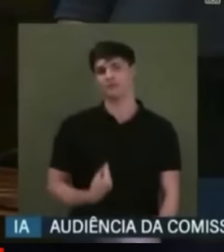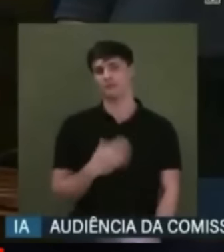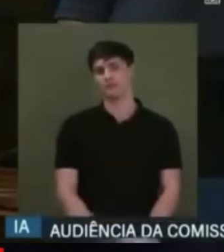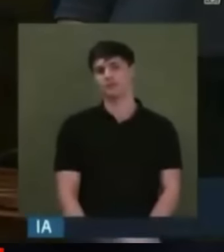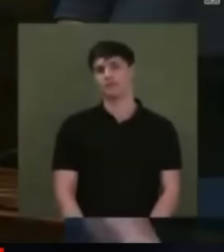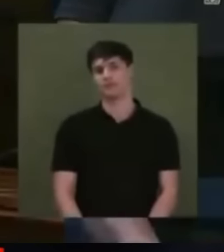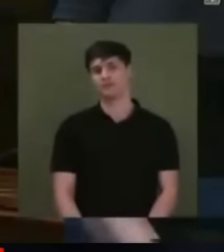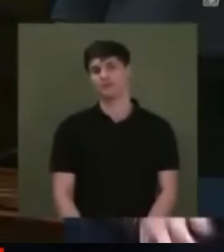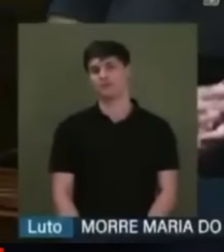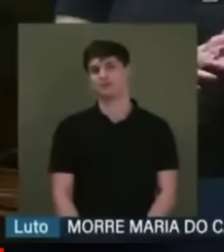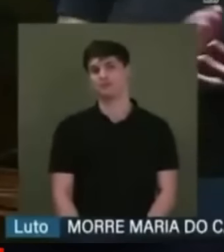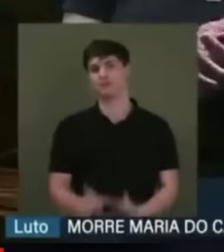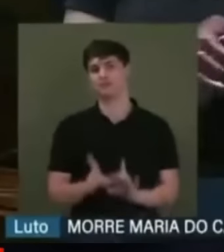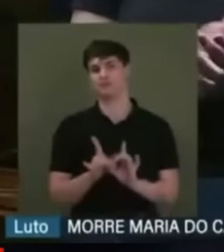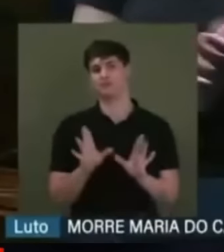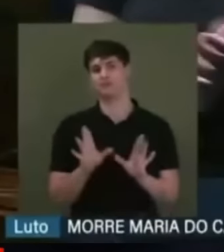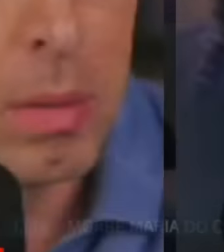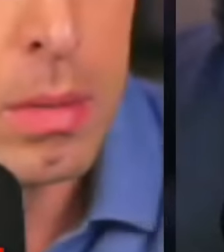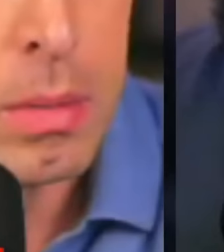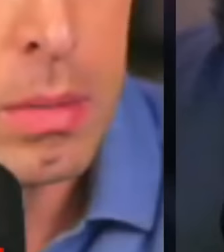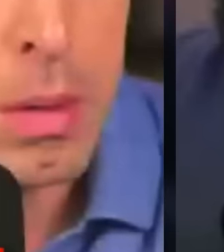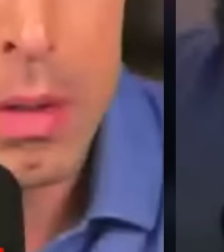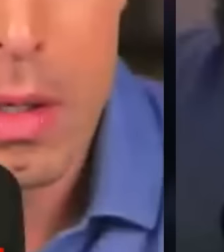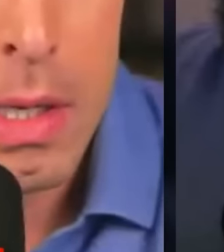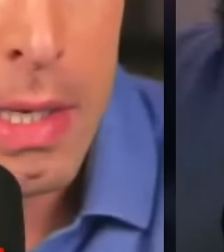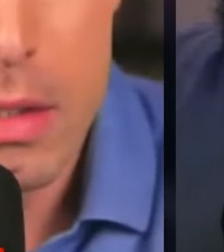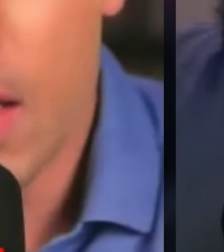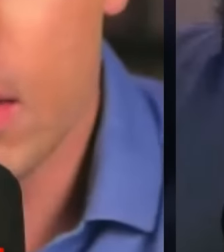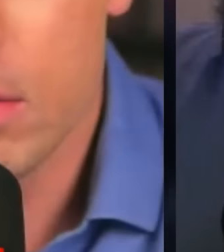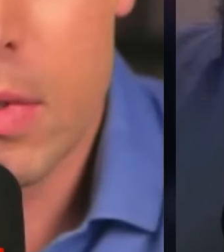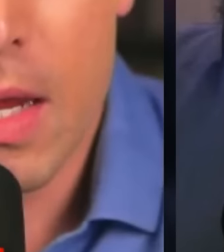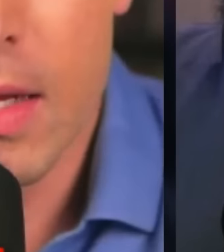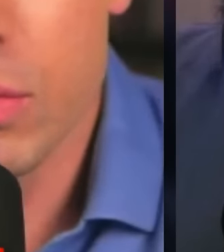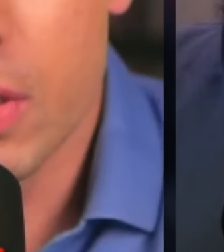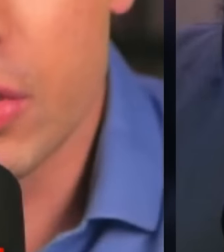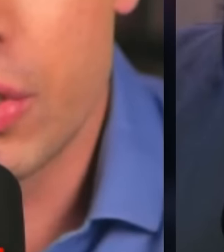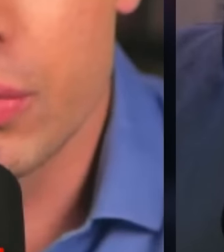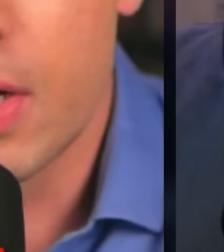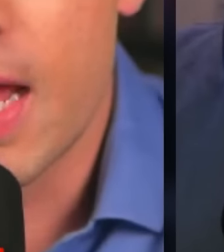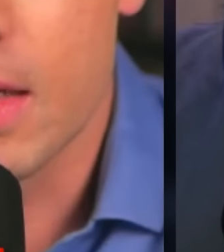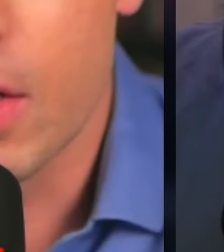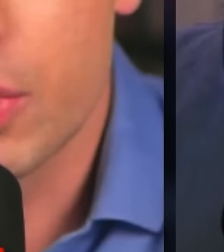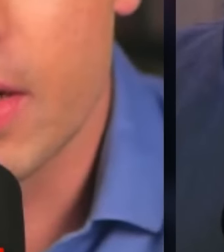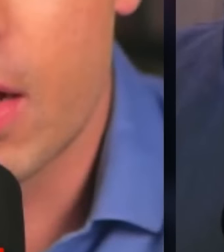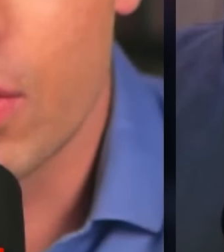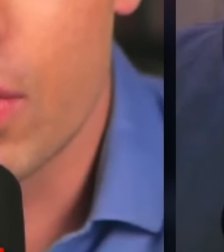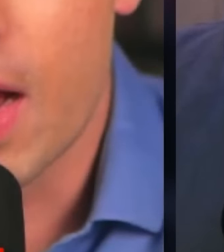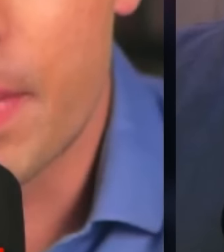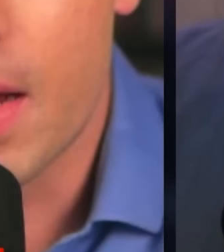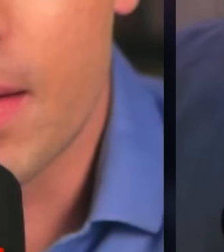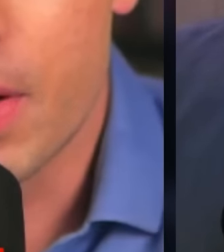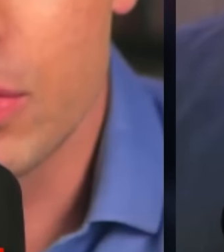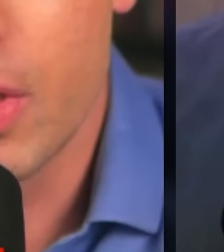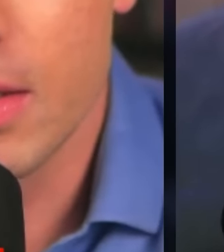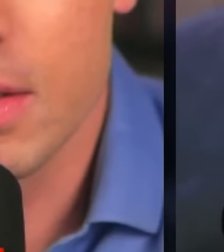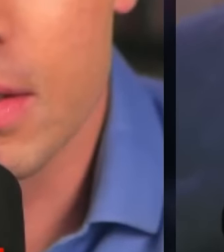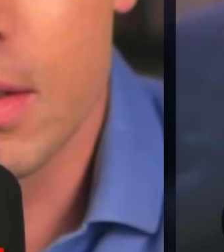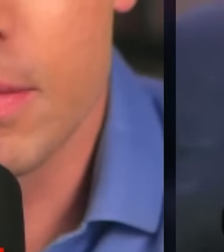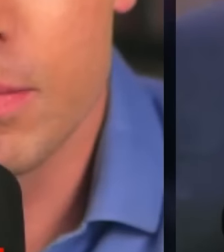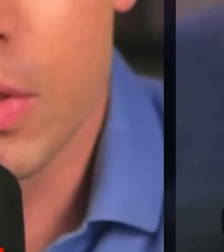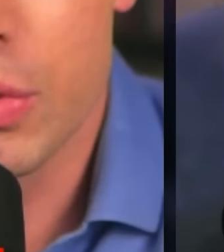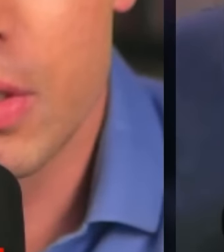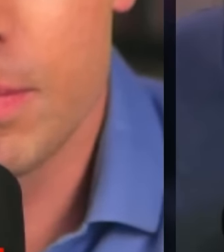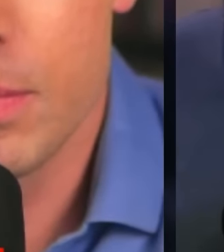sentar essa cadeira e não deixe essa bucha na sua mão. E tem ainda um trechinho do Geyer que eu acho legal colocar para a audiência,